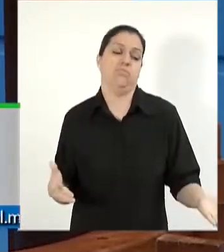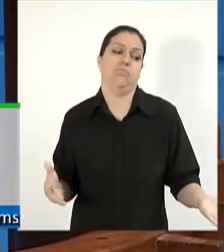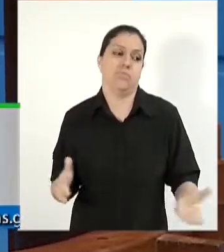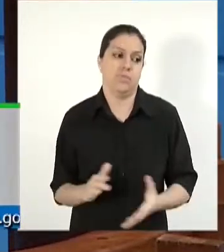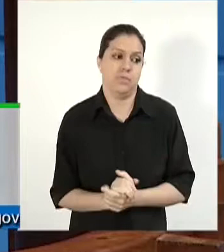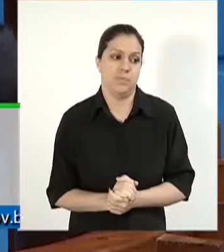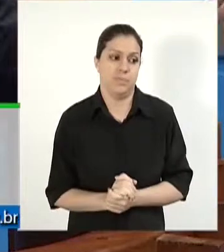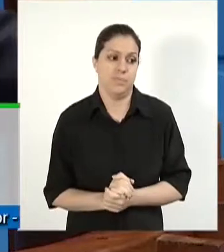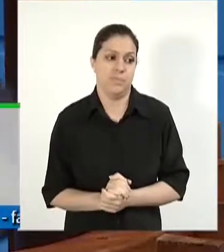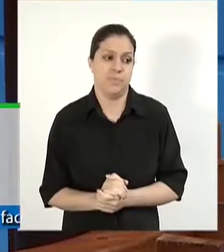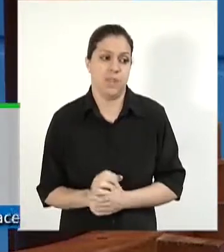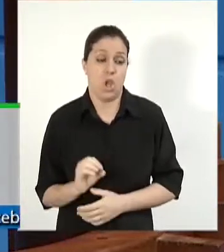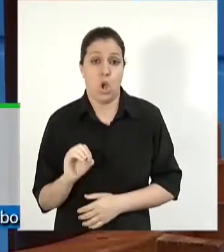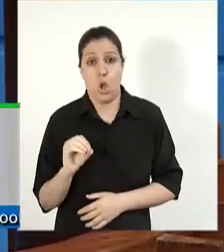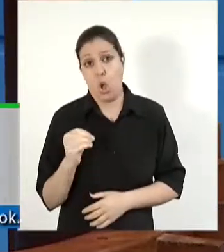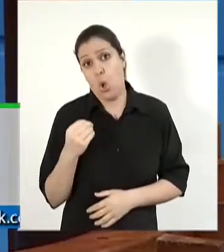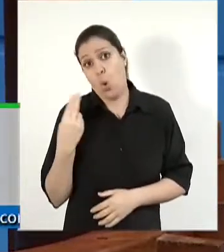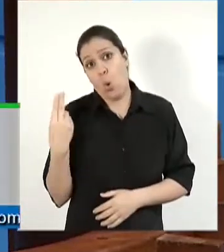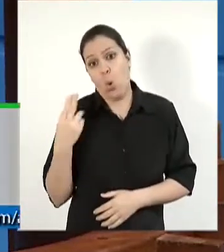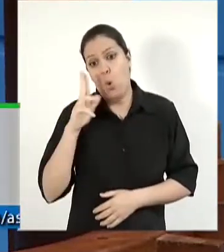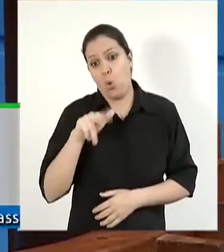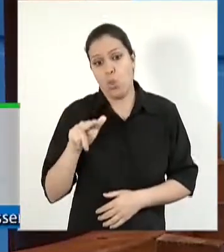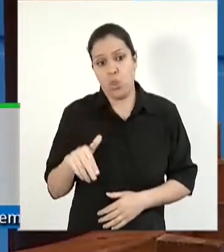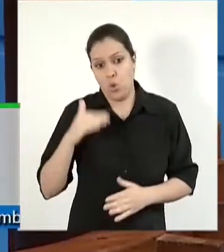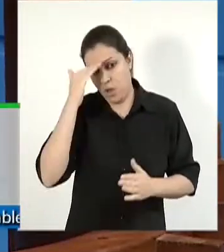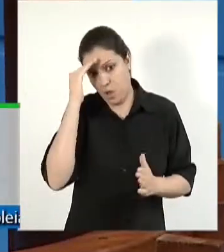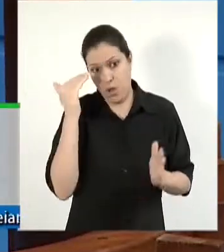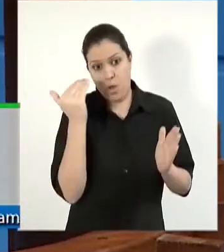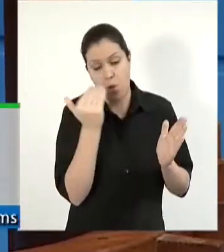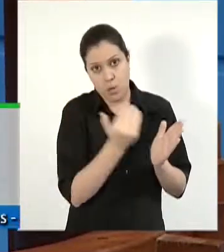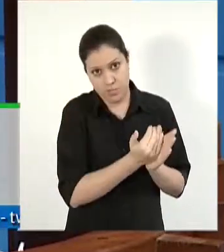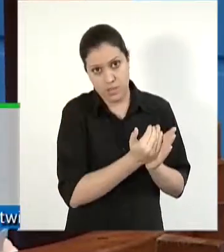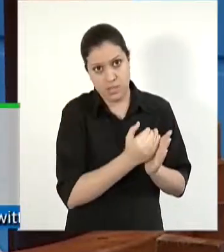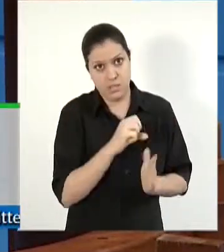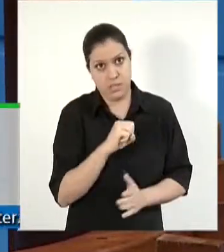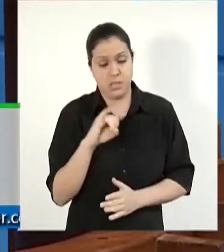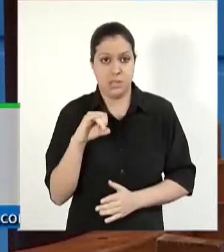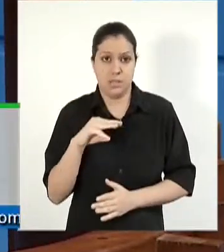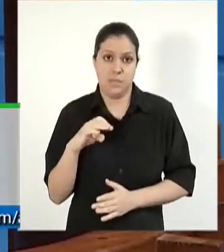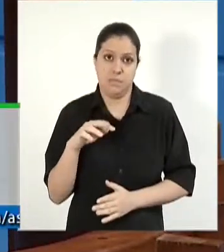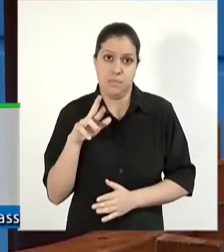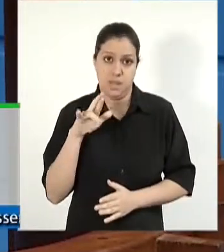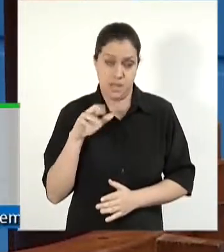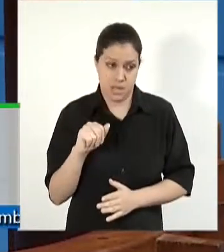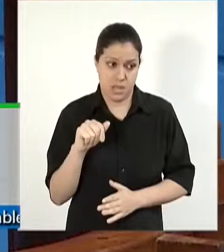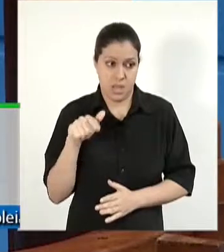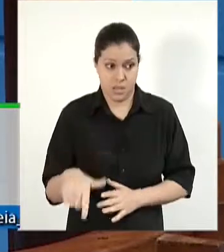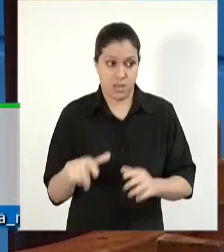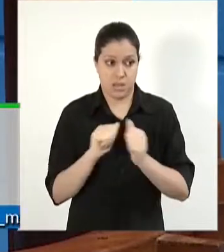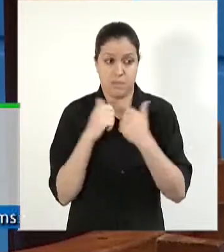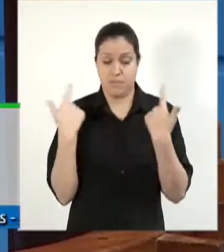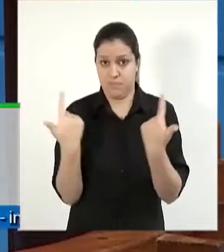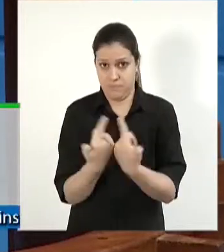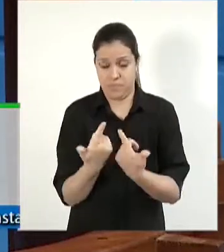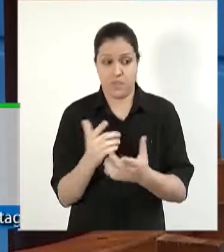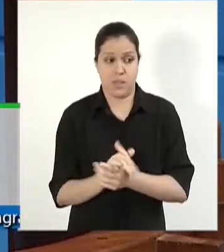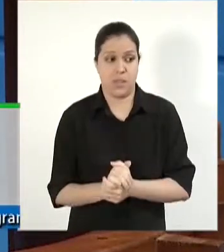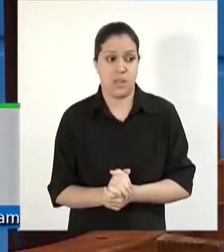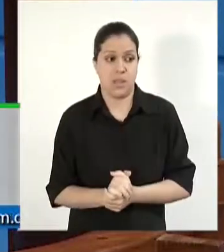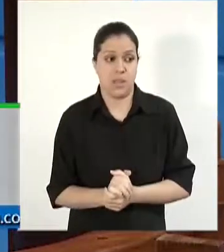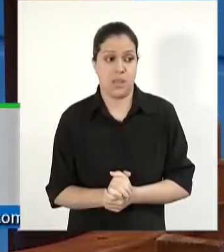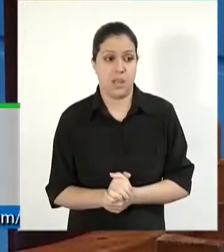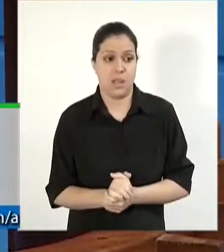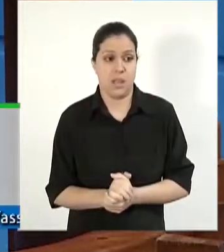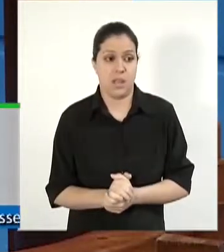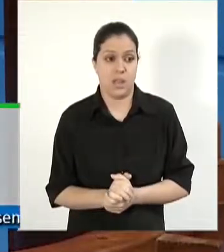ou nós nunca obedecemos o princípio da simetria nessa casa, de maneira que a